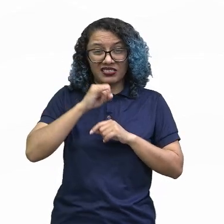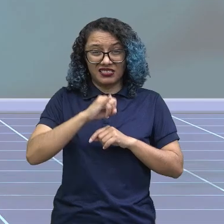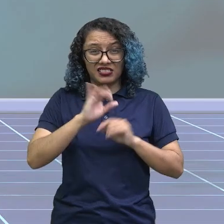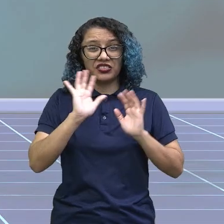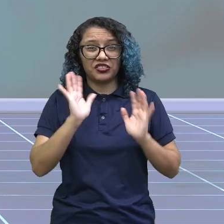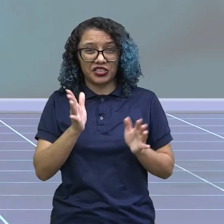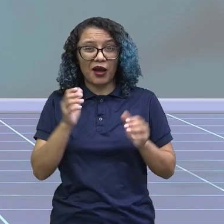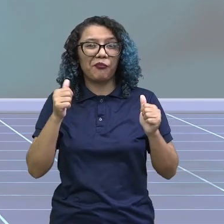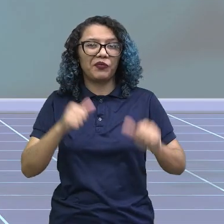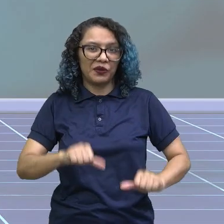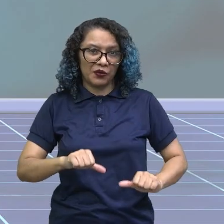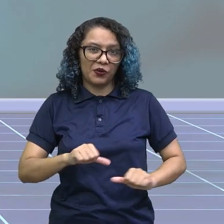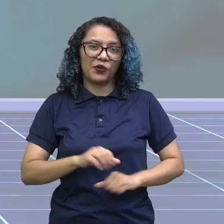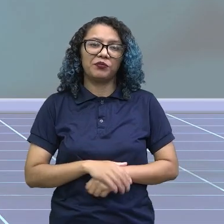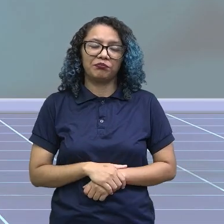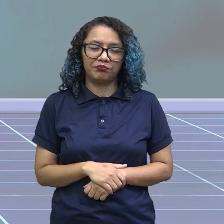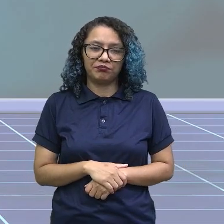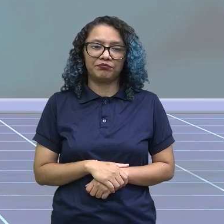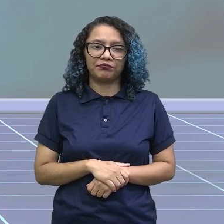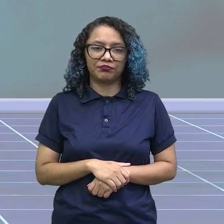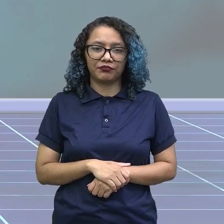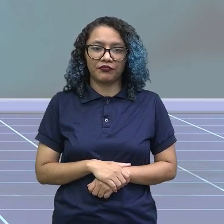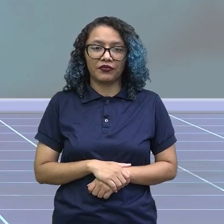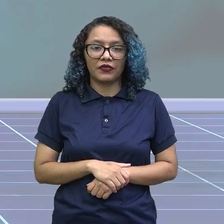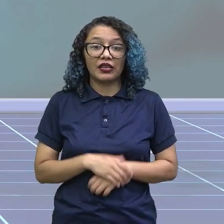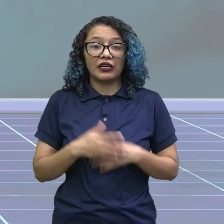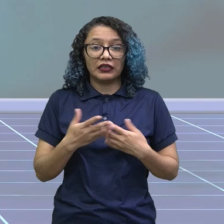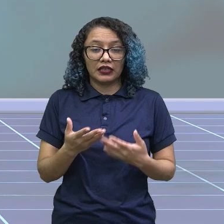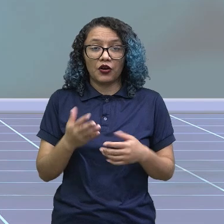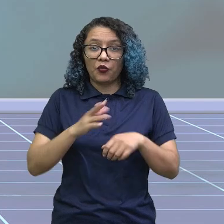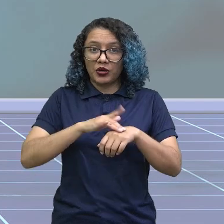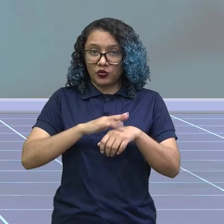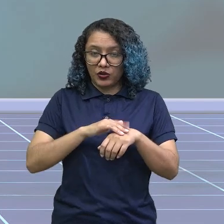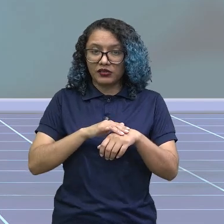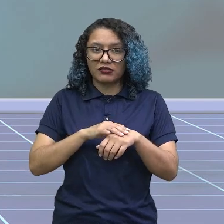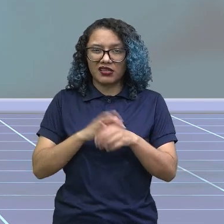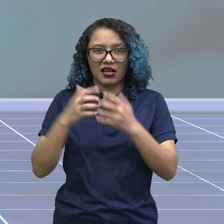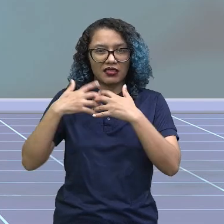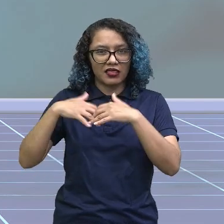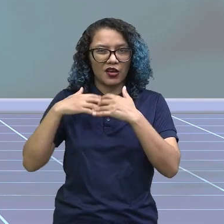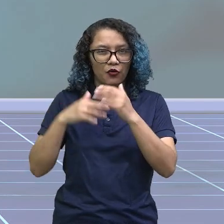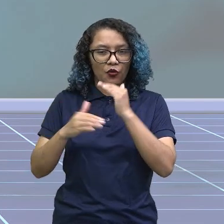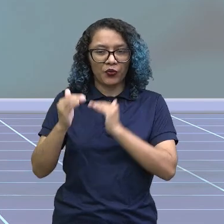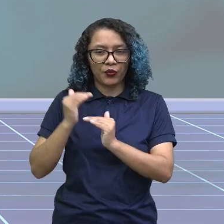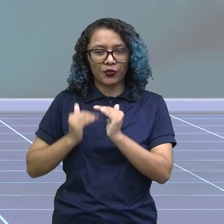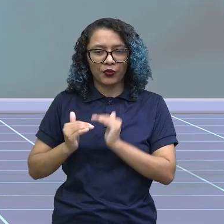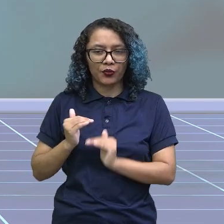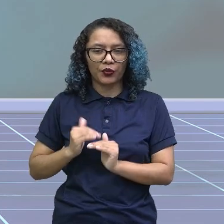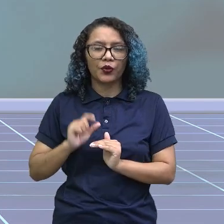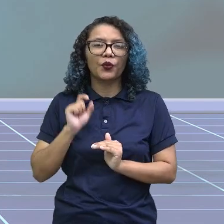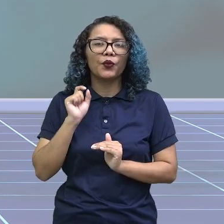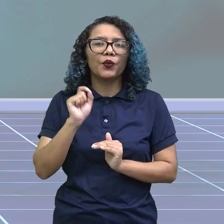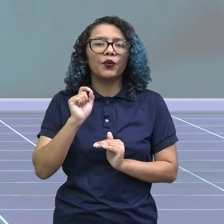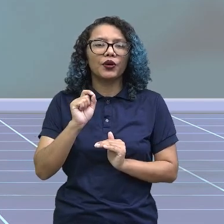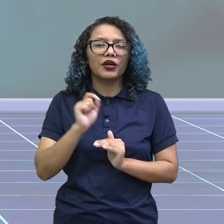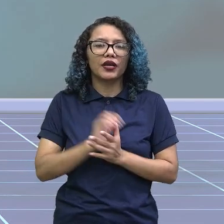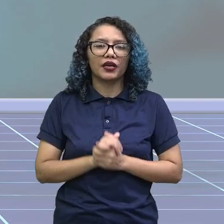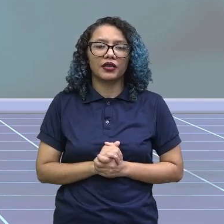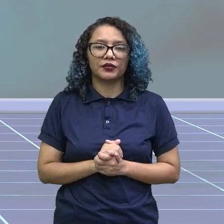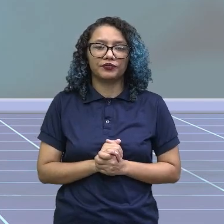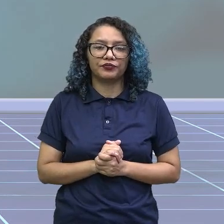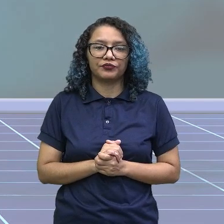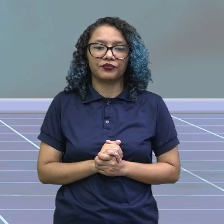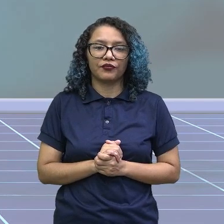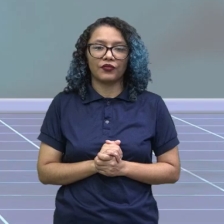avançado. Né, lembrando ali que como é uma doença neurodegenerativa, ela também não tem cura, mas tem